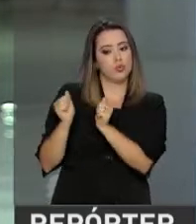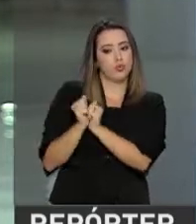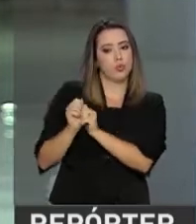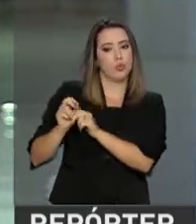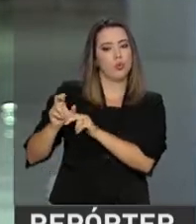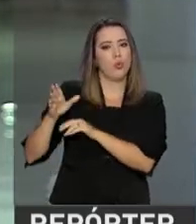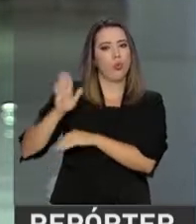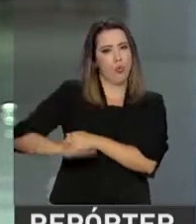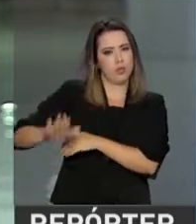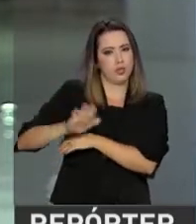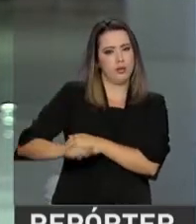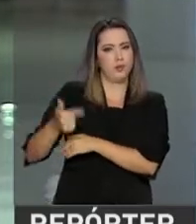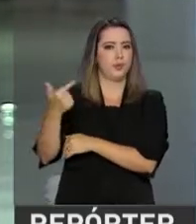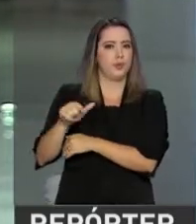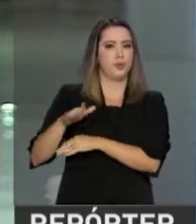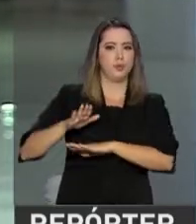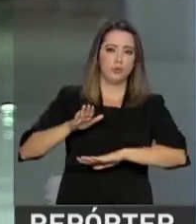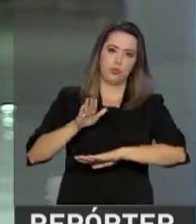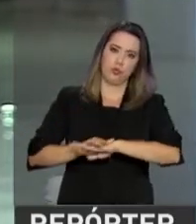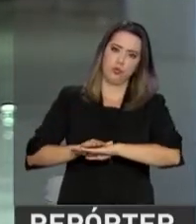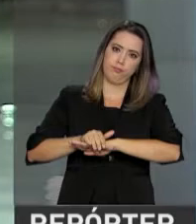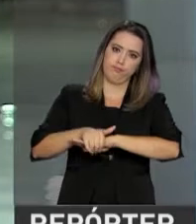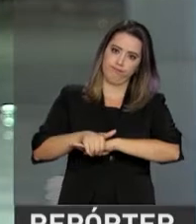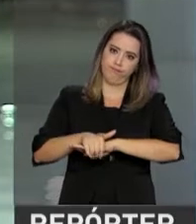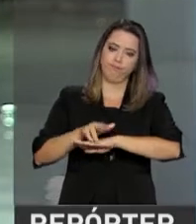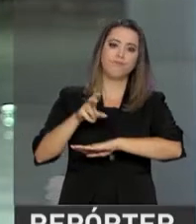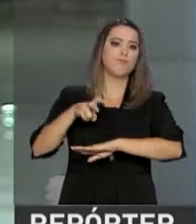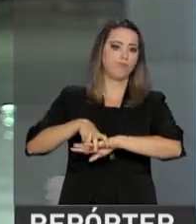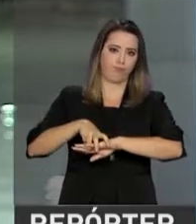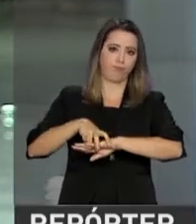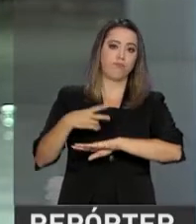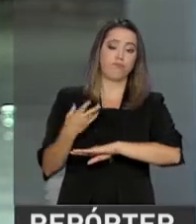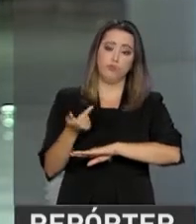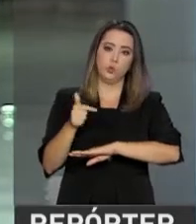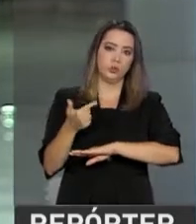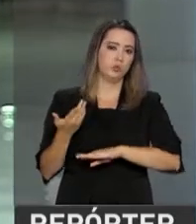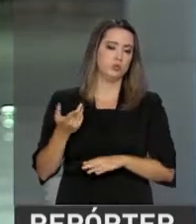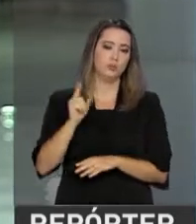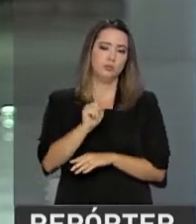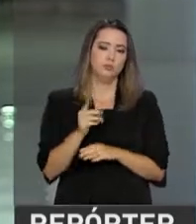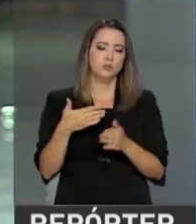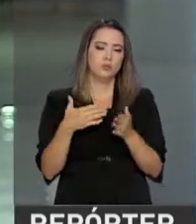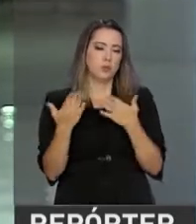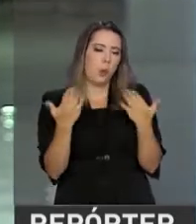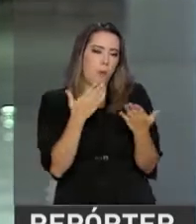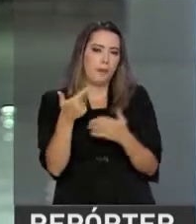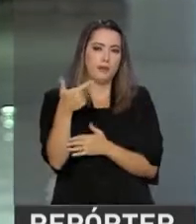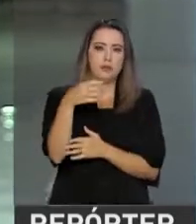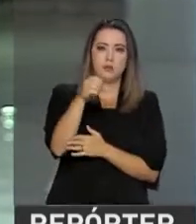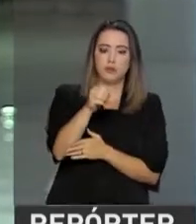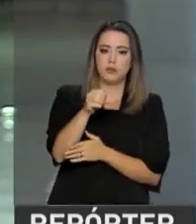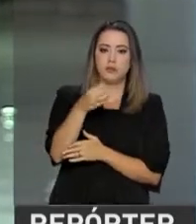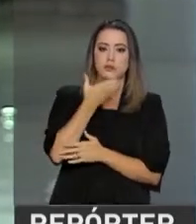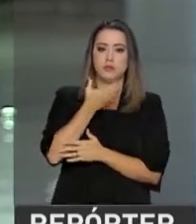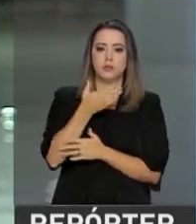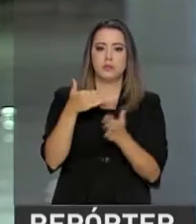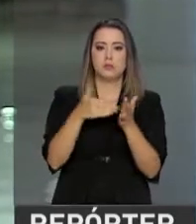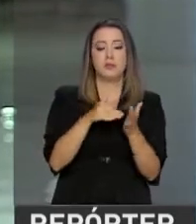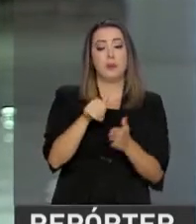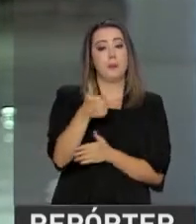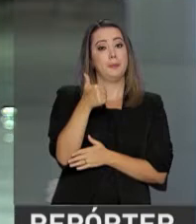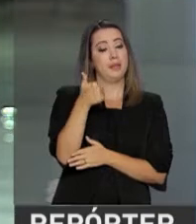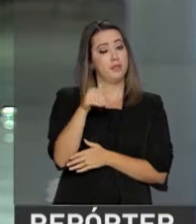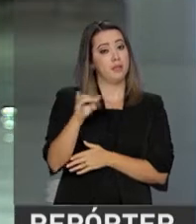segurança ainda de acordo com a polícia rodoviária federal entre os dias 29 de dezembro de 2017 1º de janeiro de